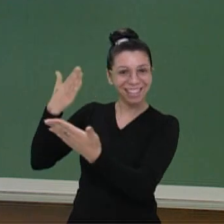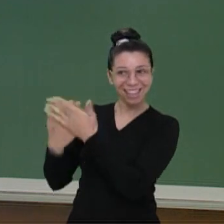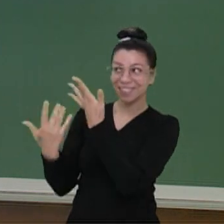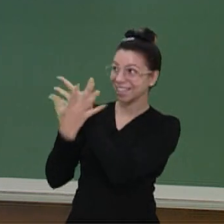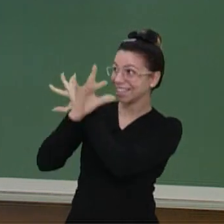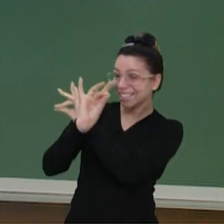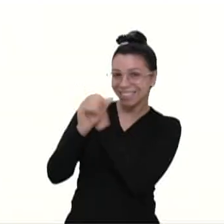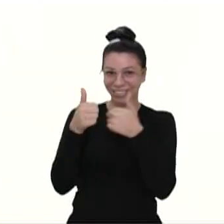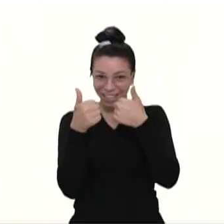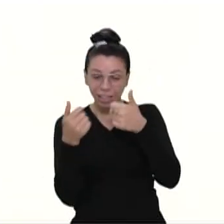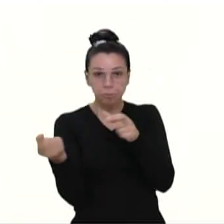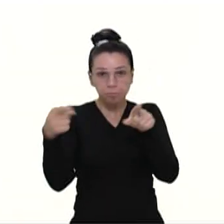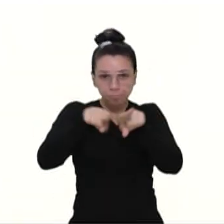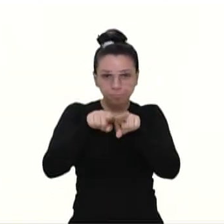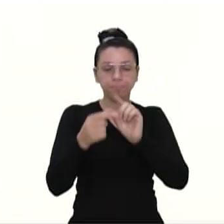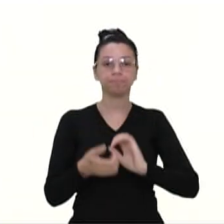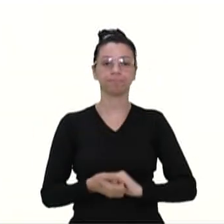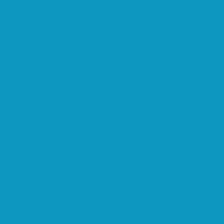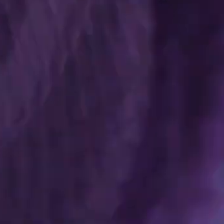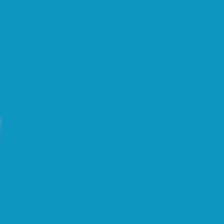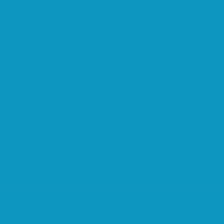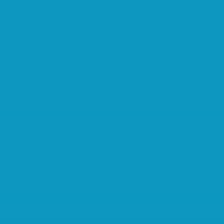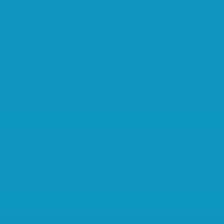hein? Já volta.